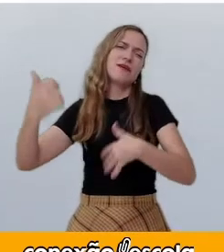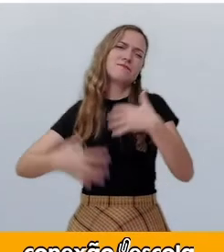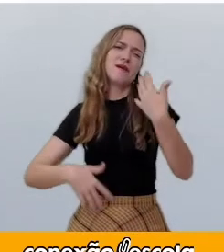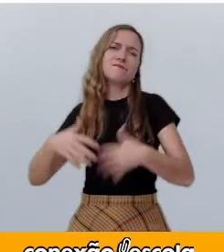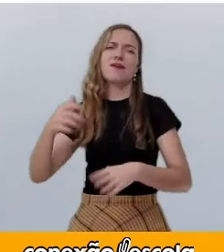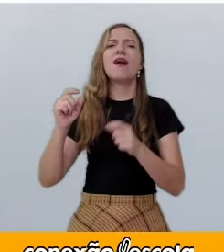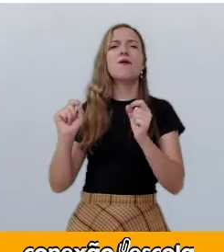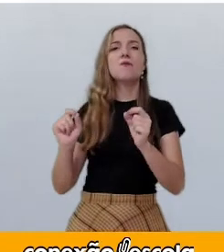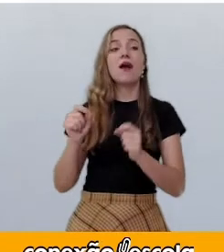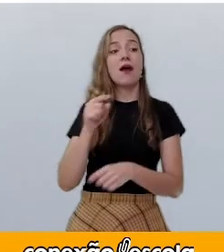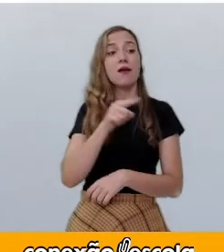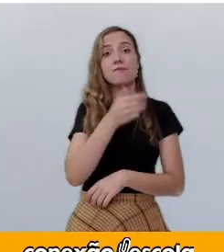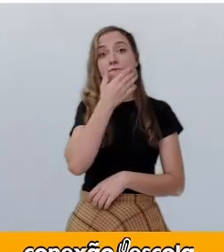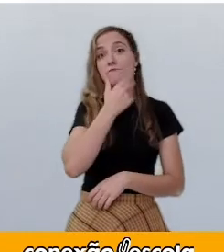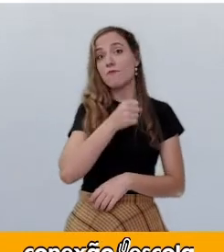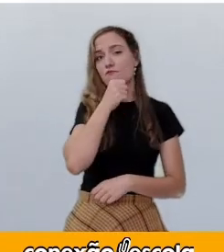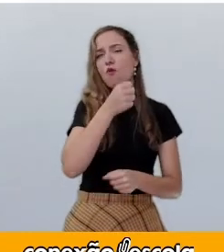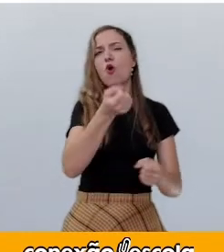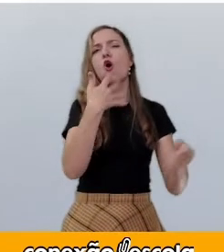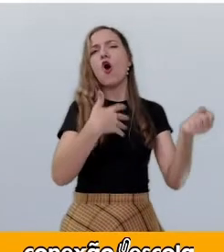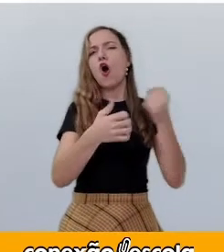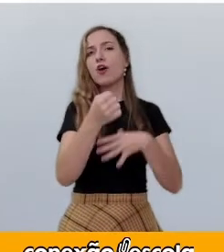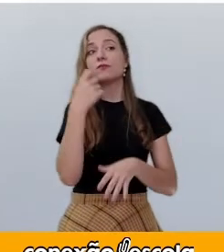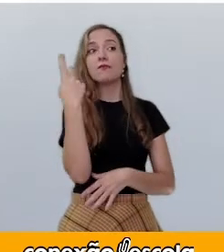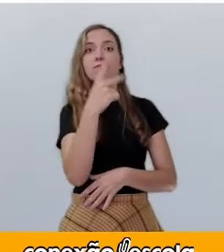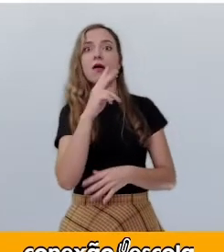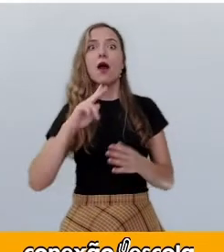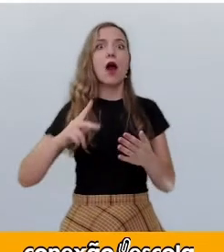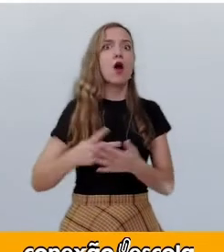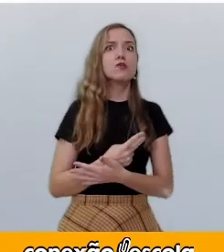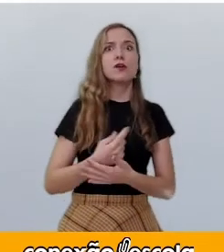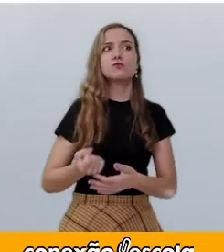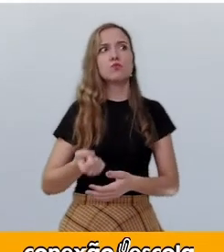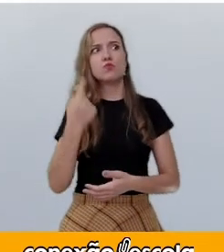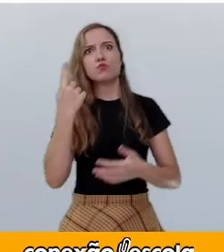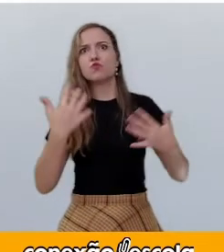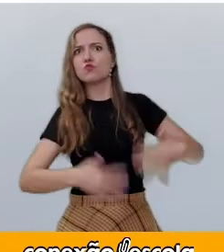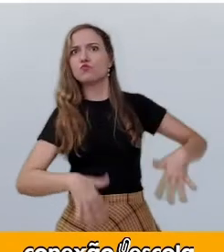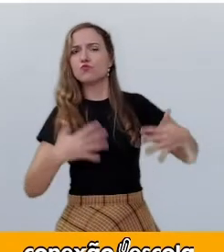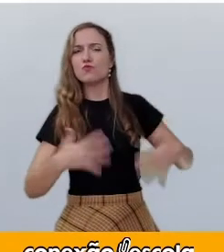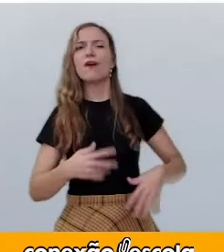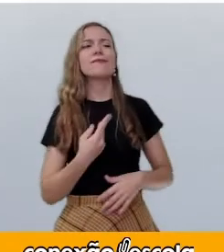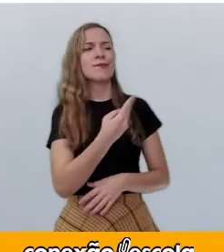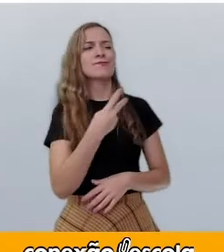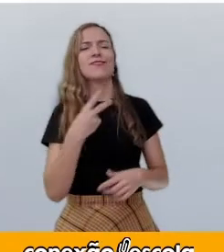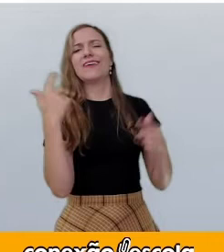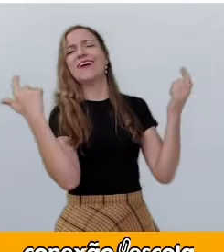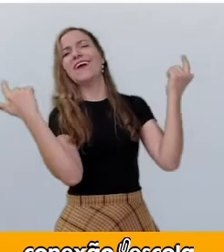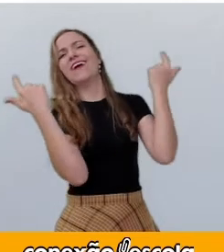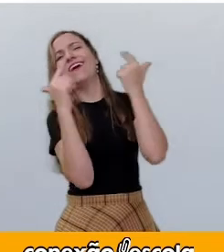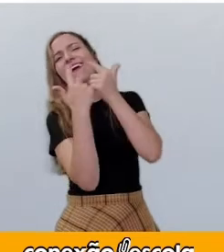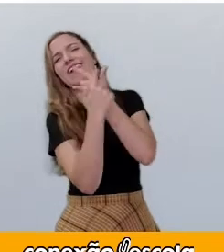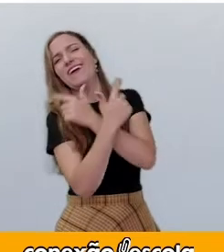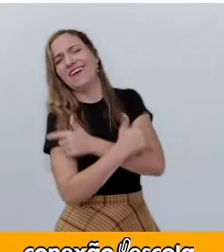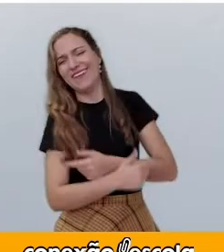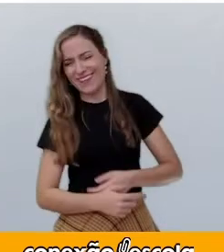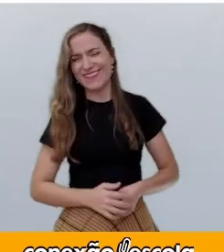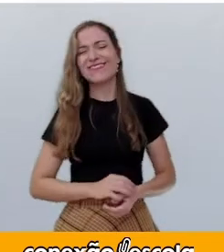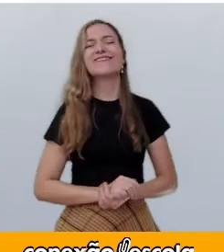ele me contava muitas anedotas e nós dois riamos muito